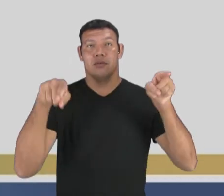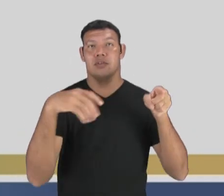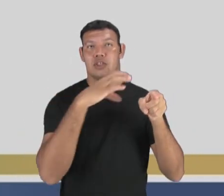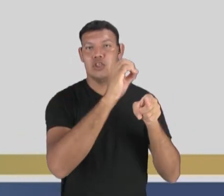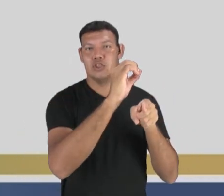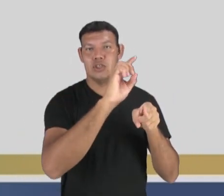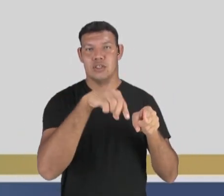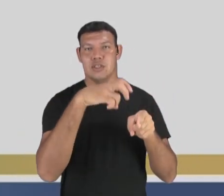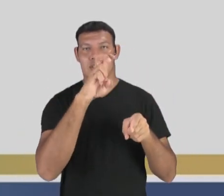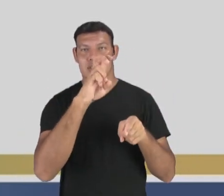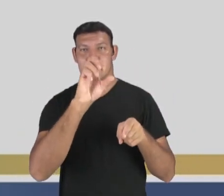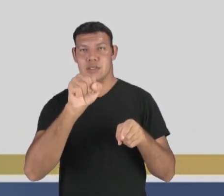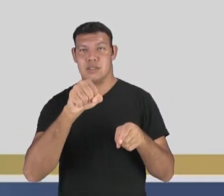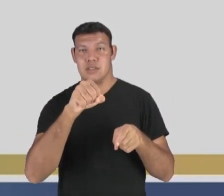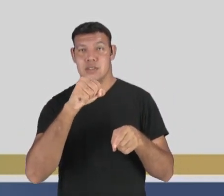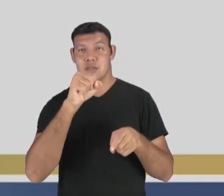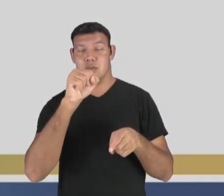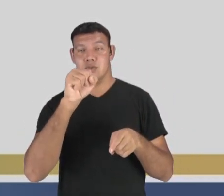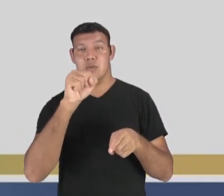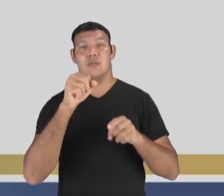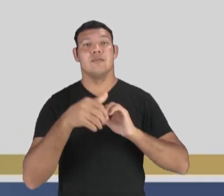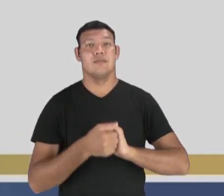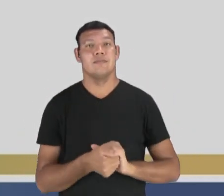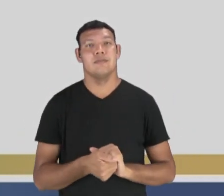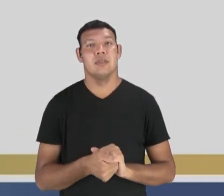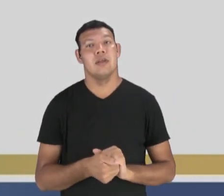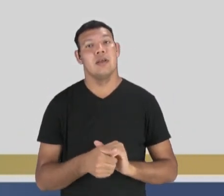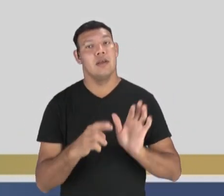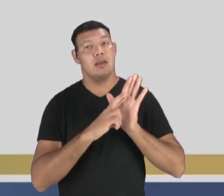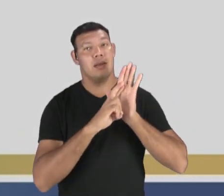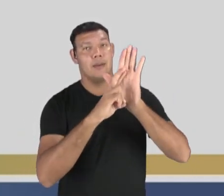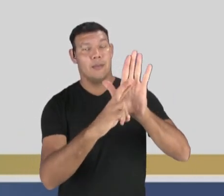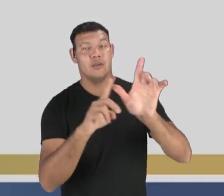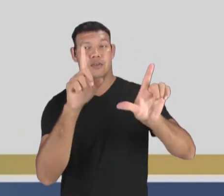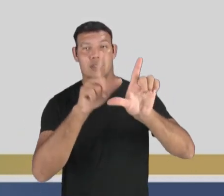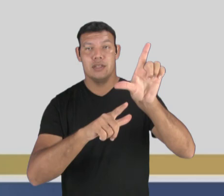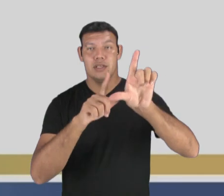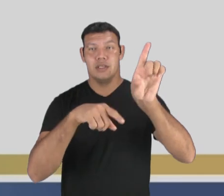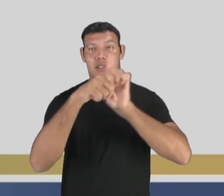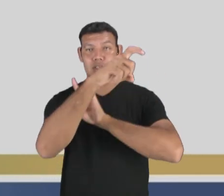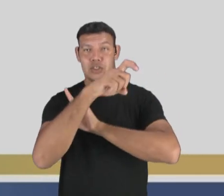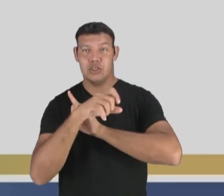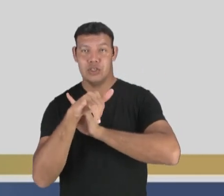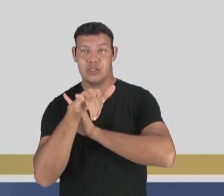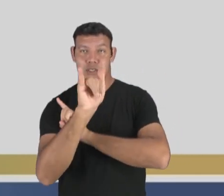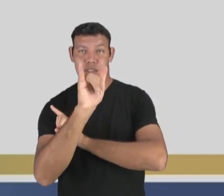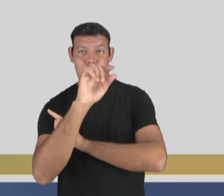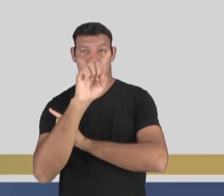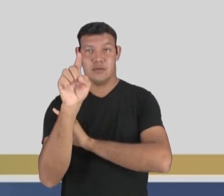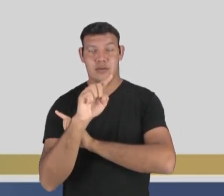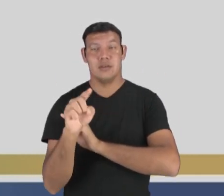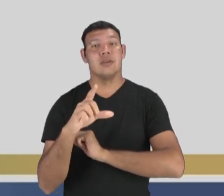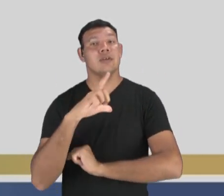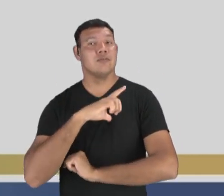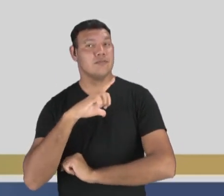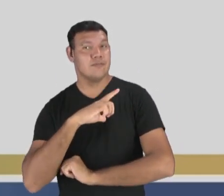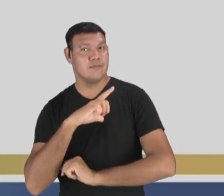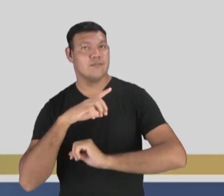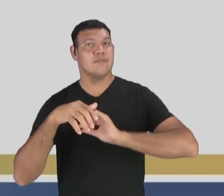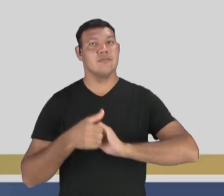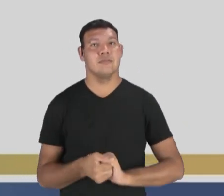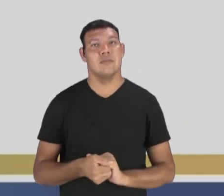8, que representam x, y e z na equação, nós teremos aí